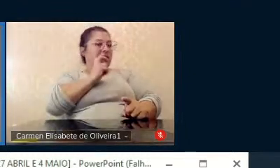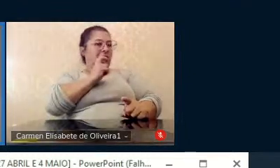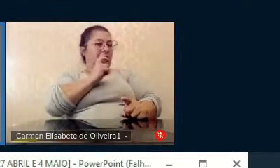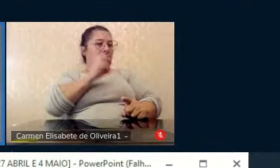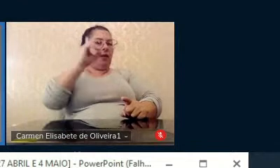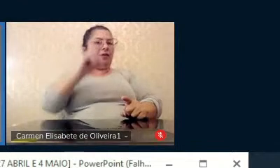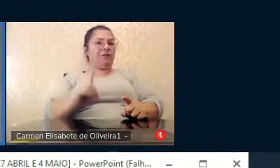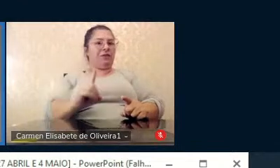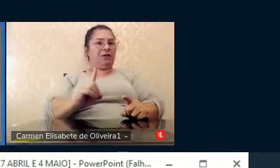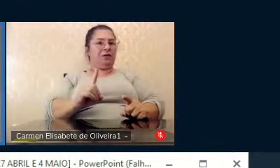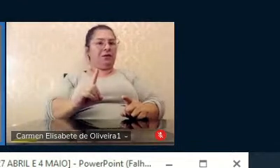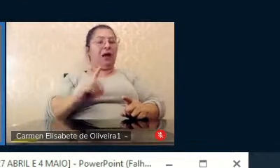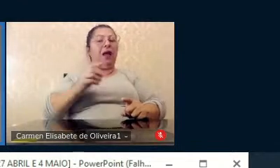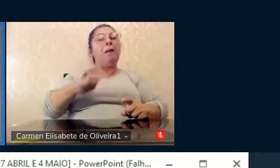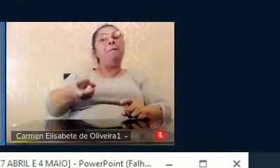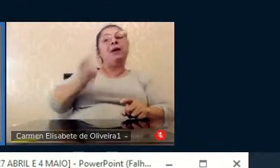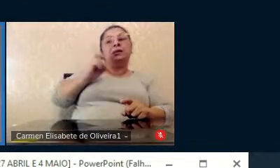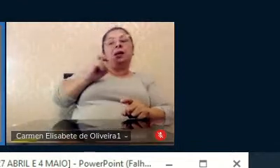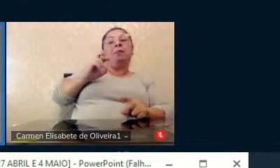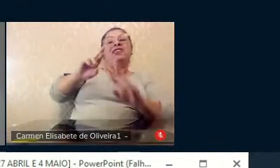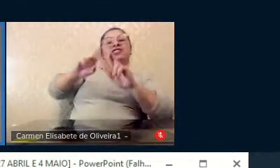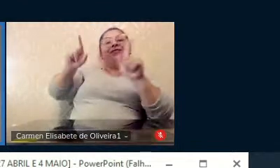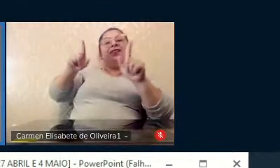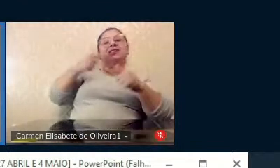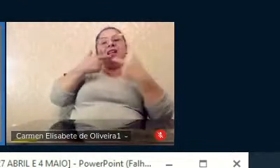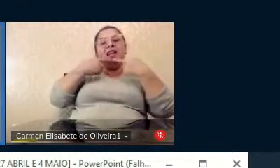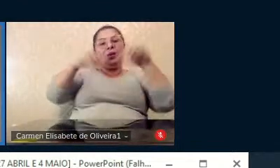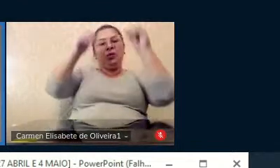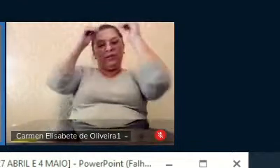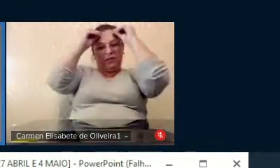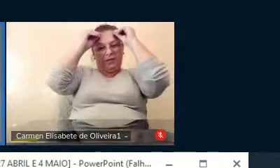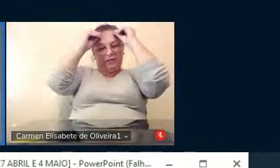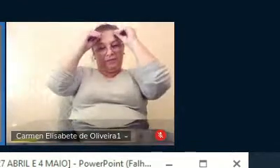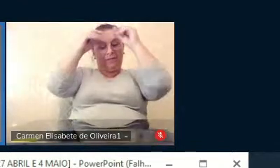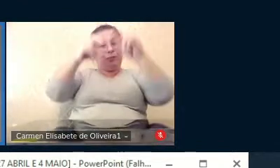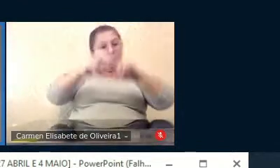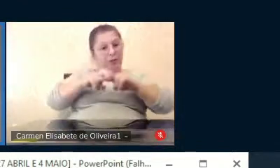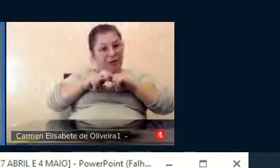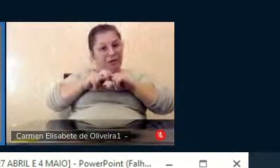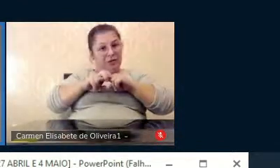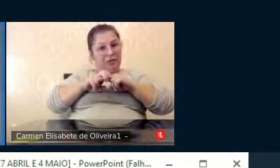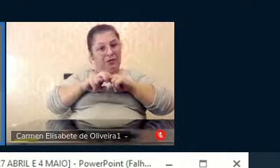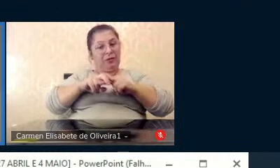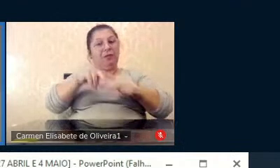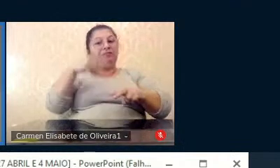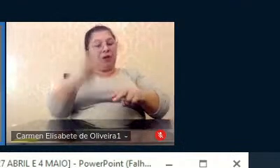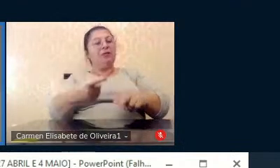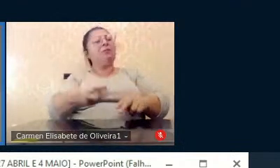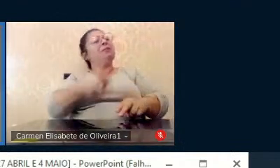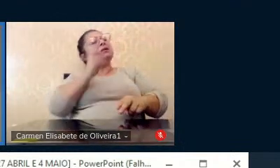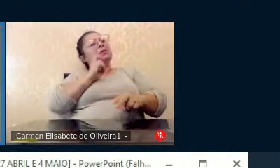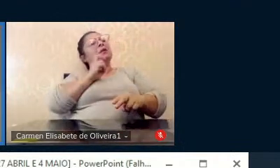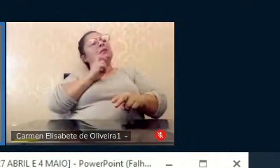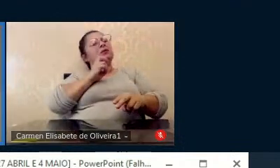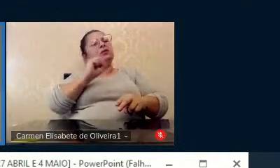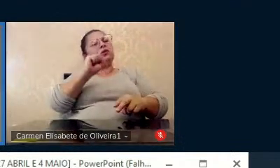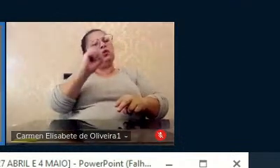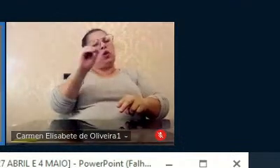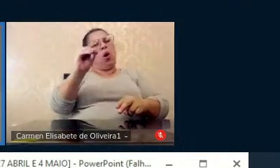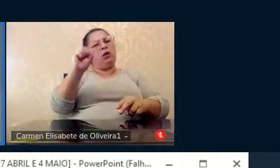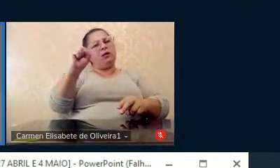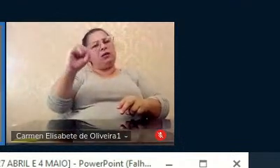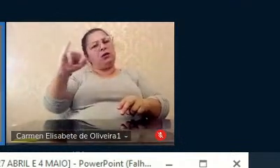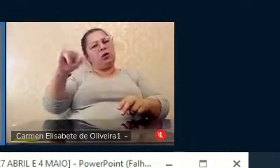vê a diferença linguística e cultural. Então, embora se considere que há uma visão socioantropológica a respeito